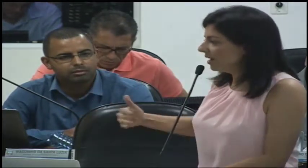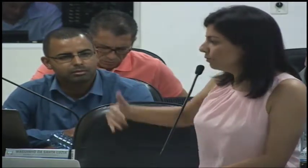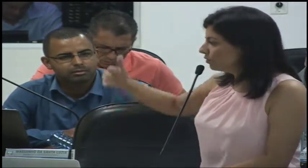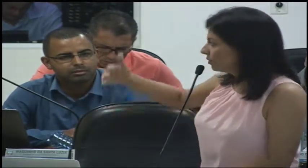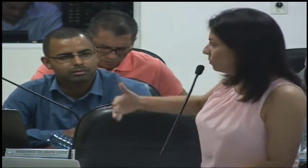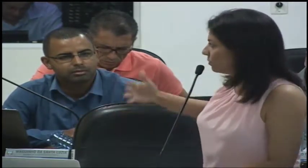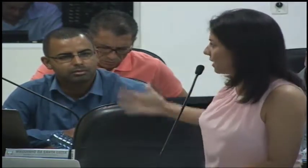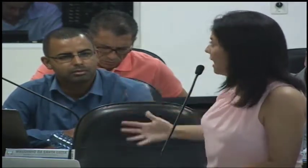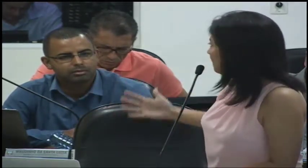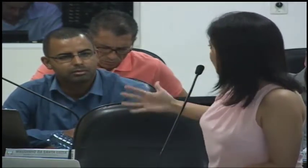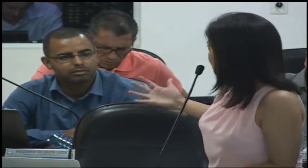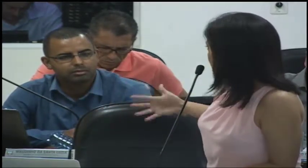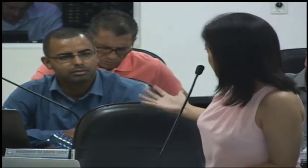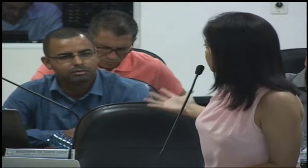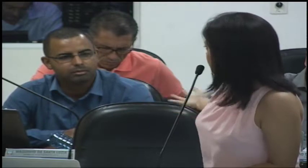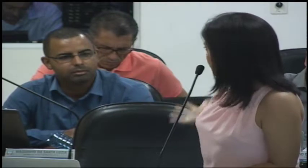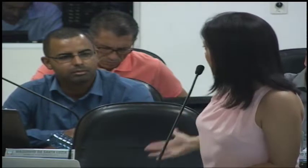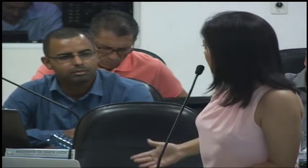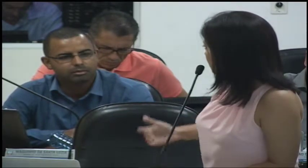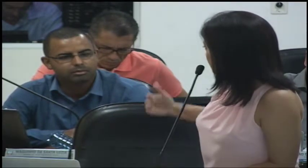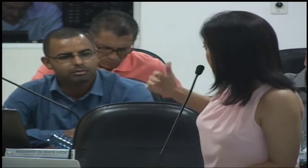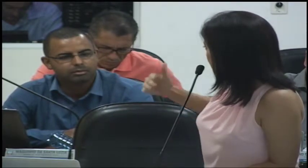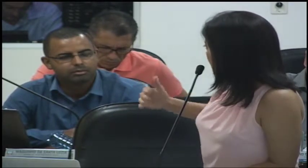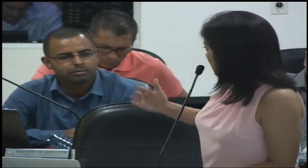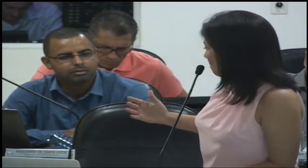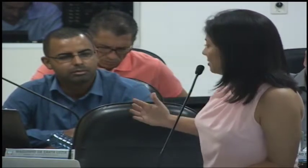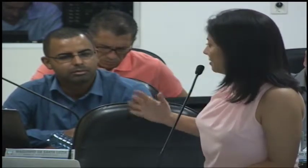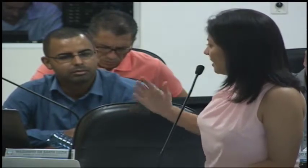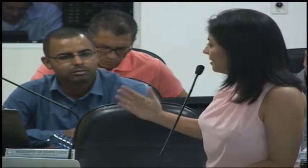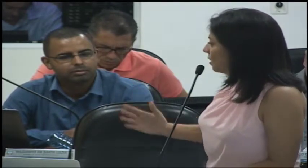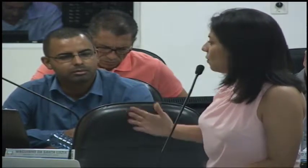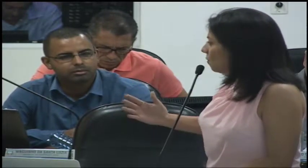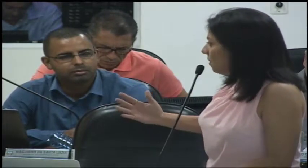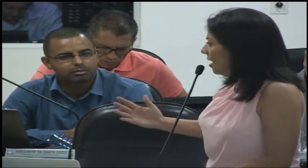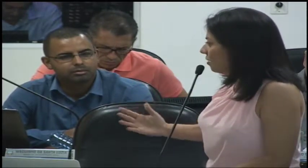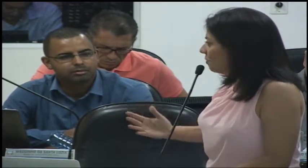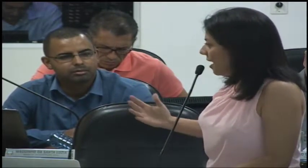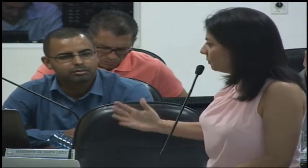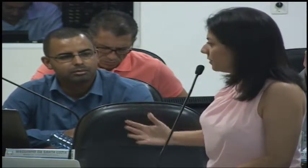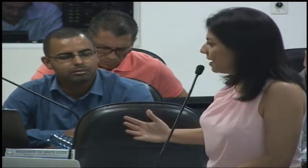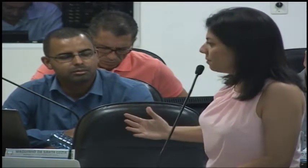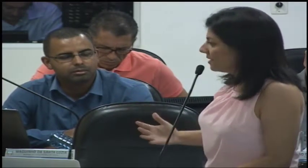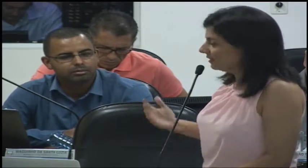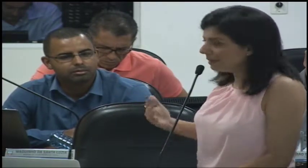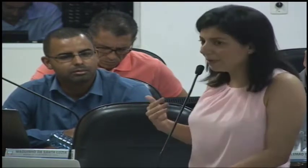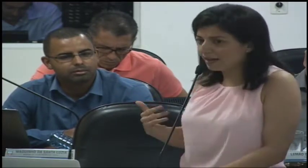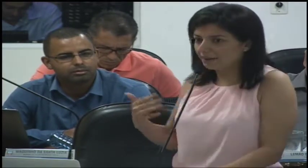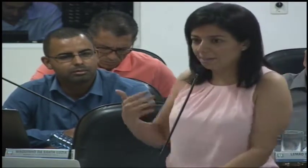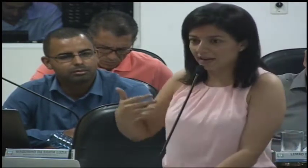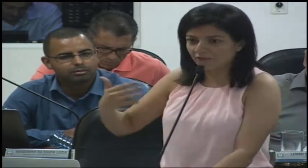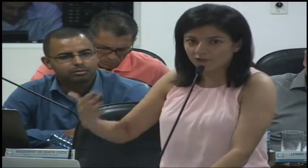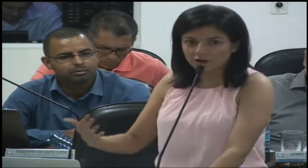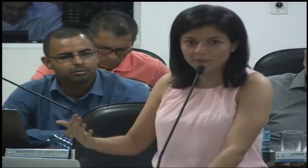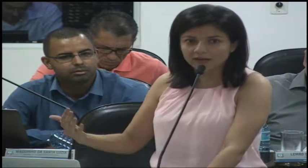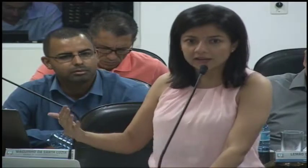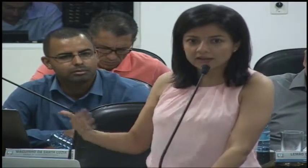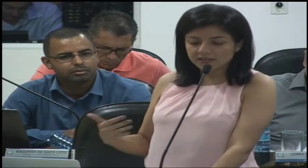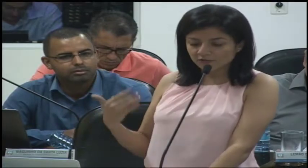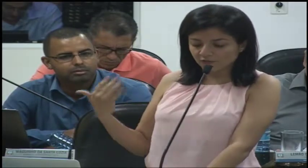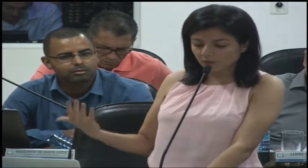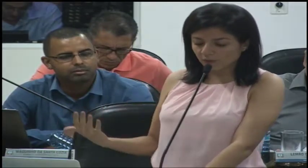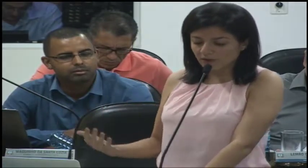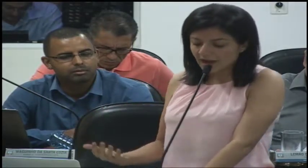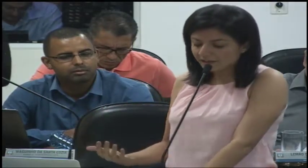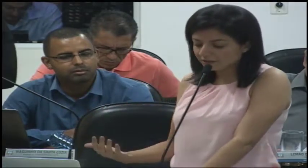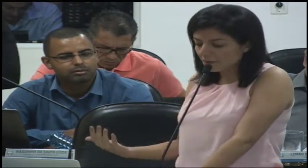que vamos buscar a privatização desses bancos. Eu acho que tem que ter um meio termo, mas até pela forma que